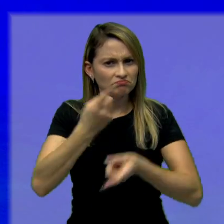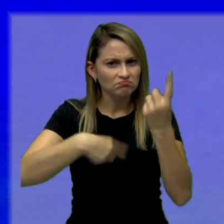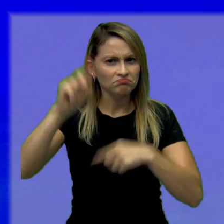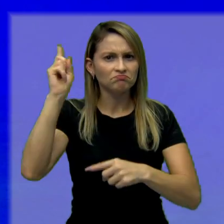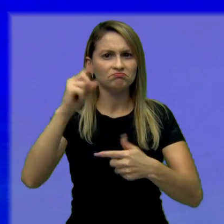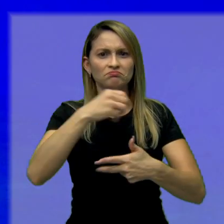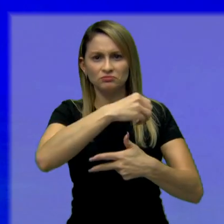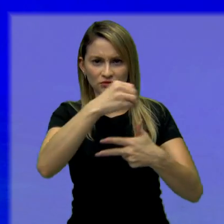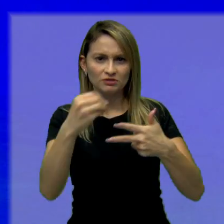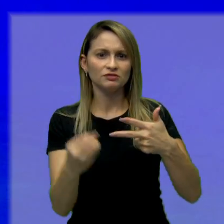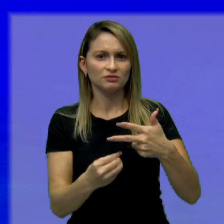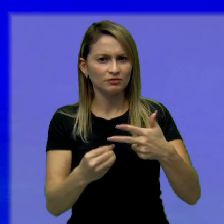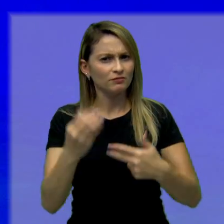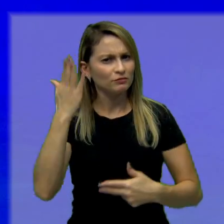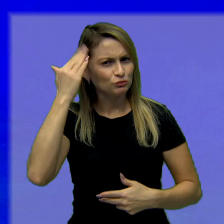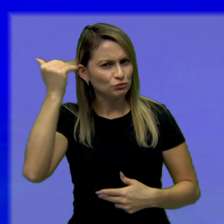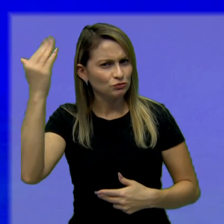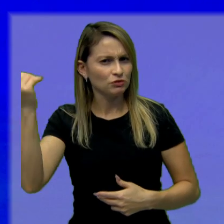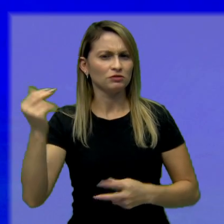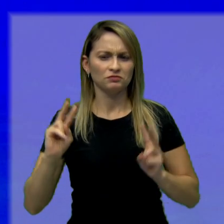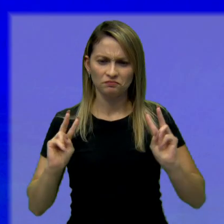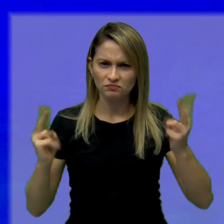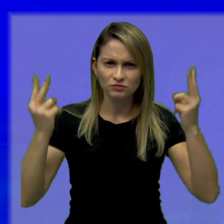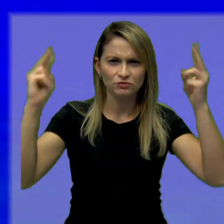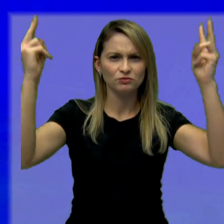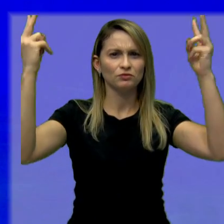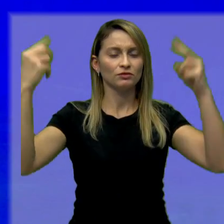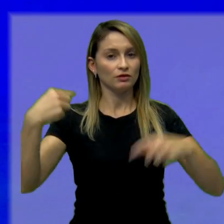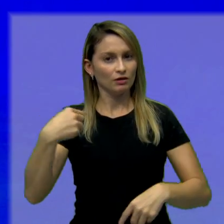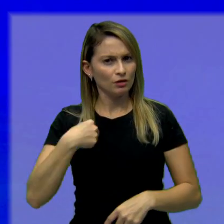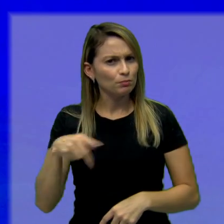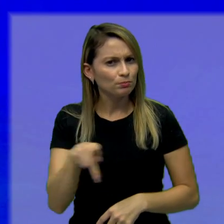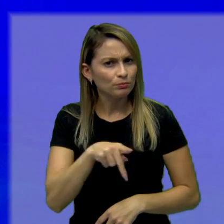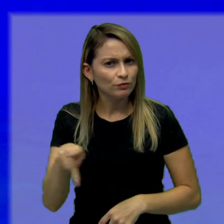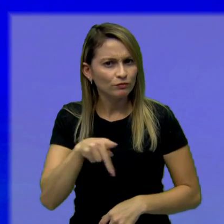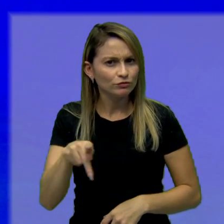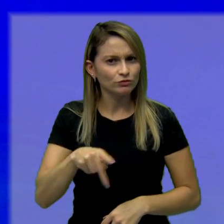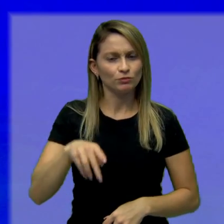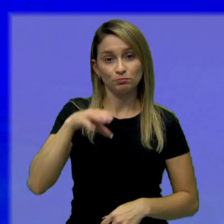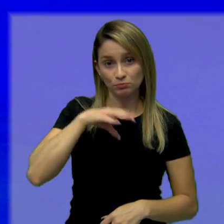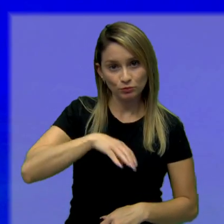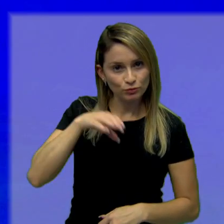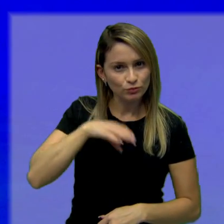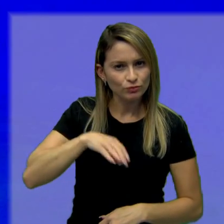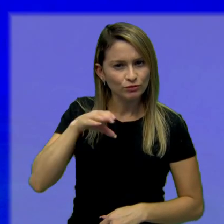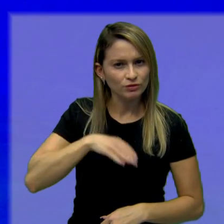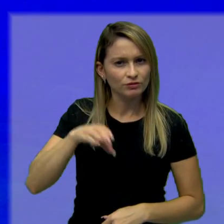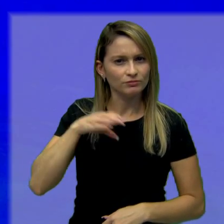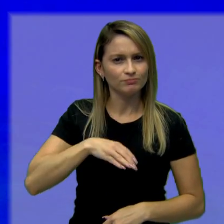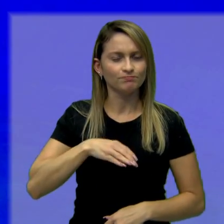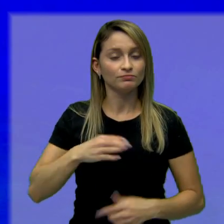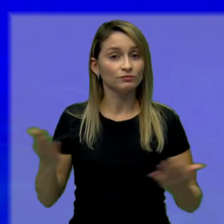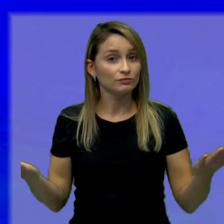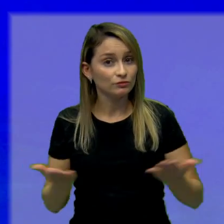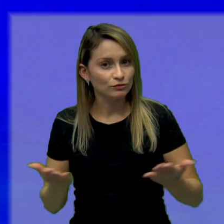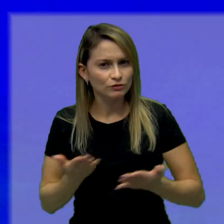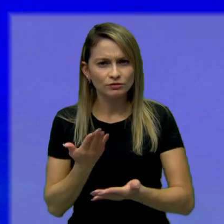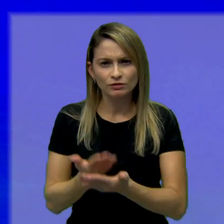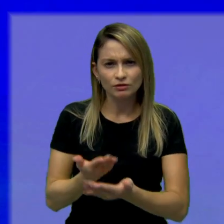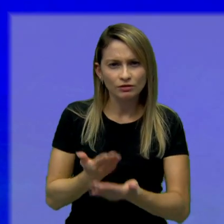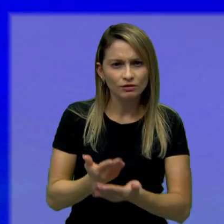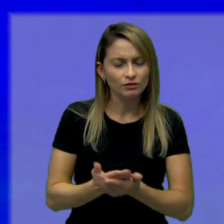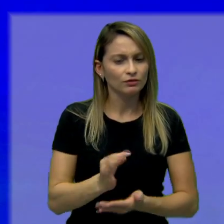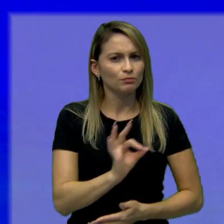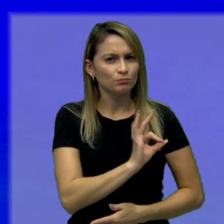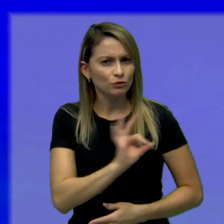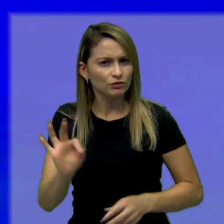bom desempenho no Enem, com sucesso e vitórias. Eu sou a professora Daniela Mesquita, professora de Língua Portuguesa, e